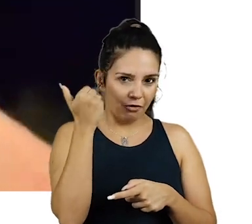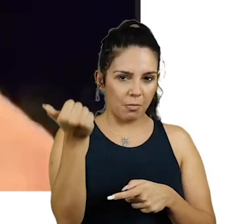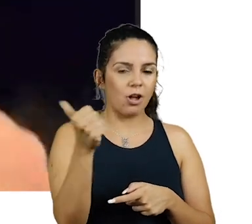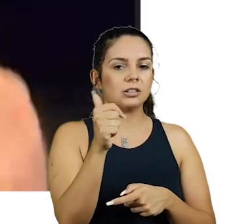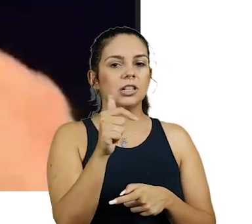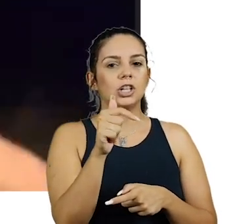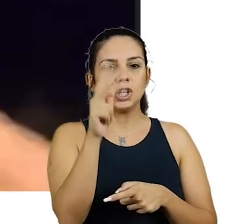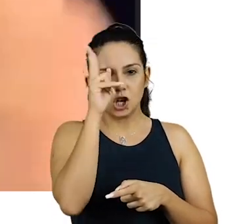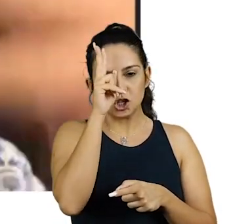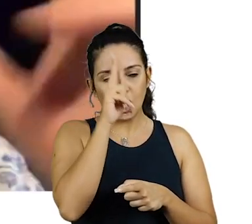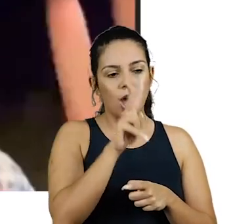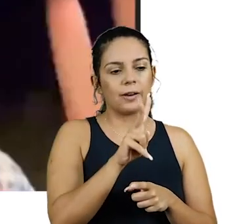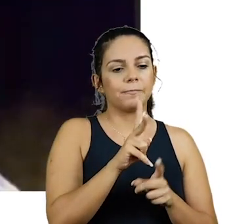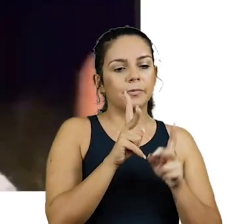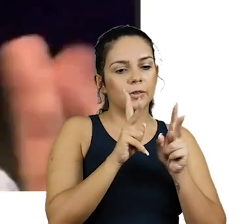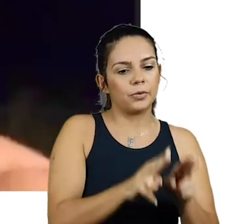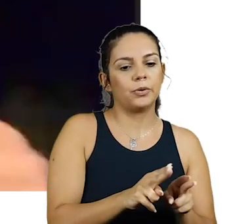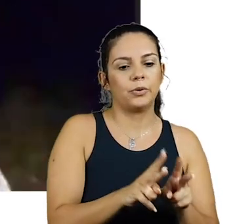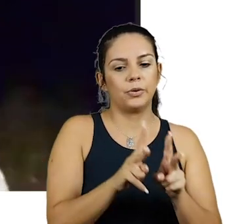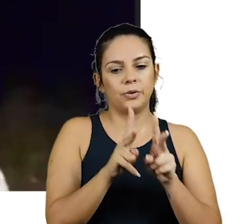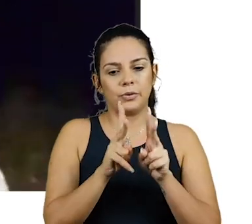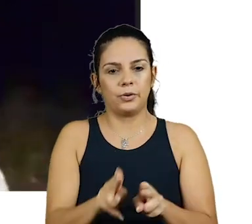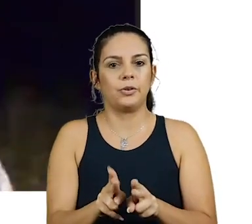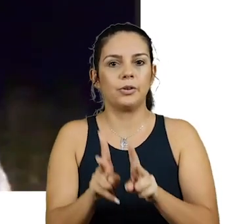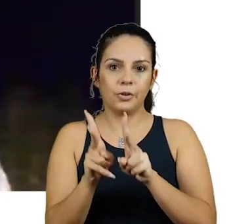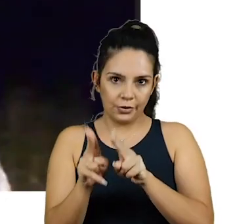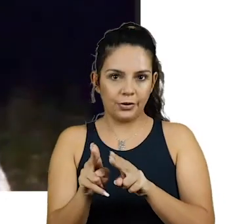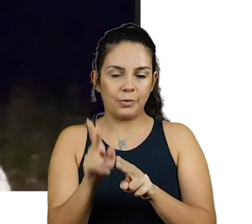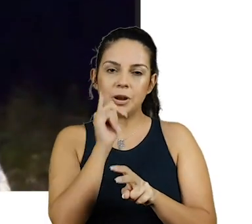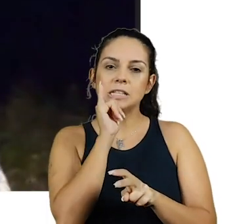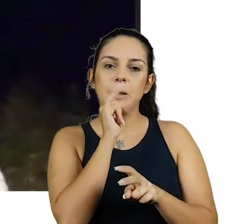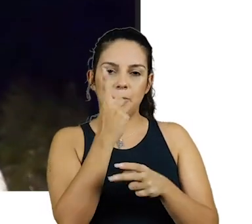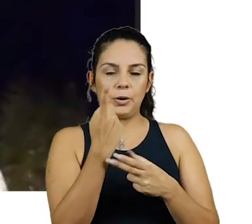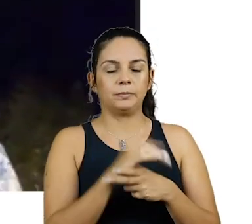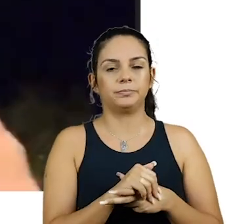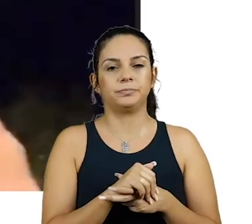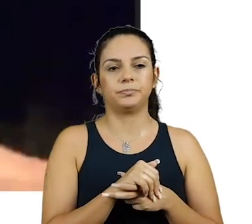né? Ela vai te contar, para pegar um exemplo assim,